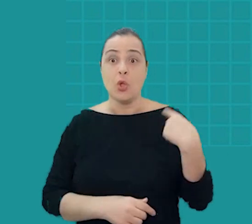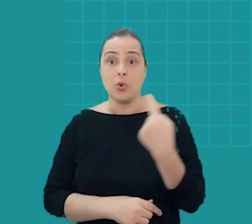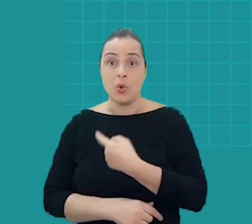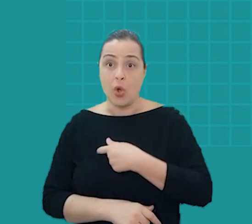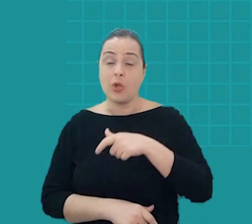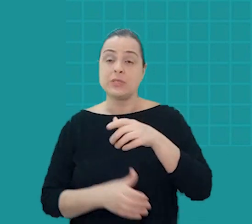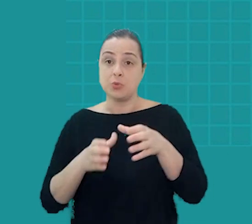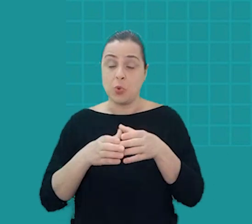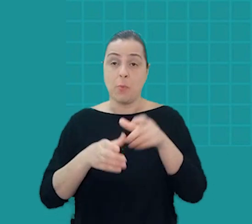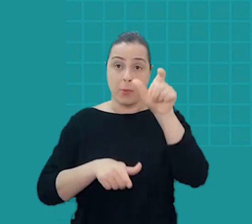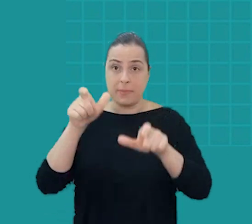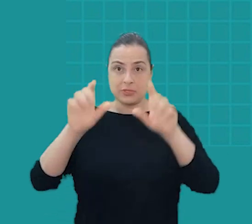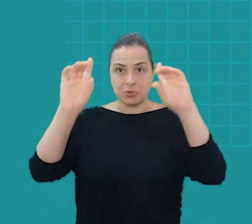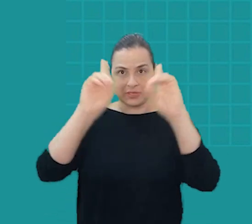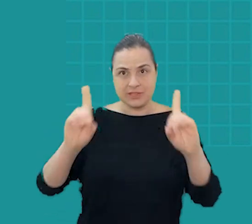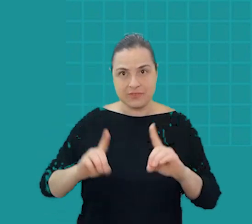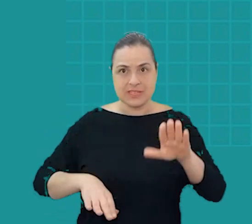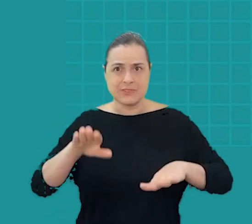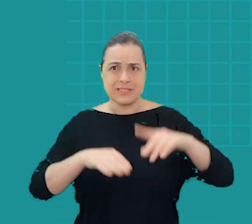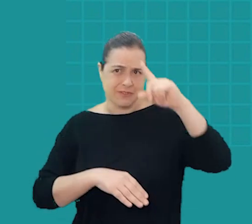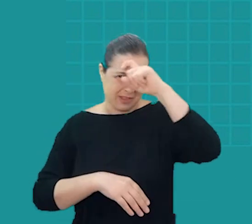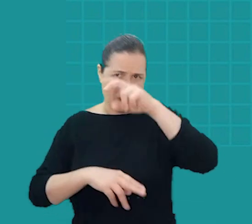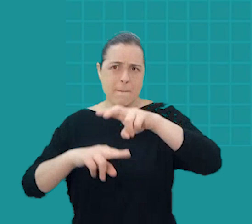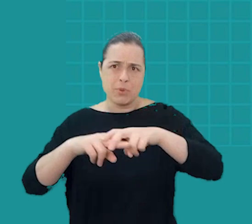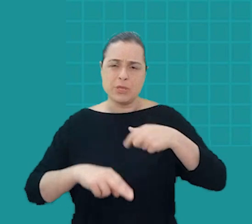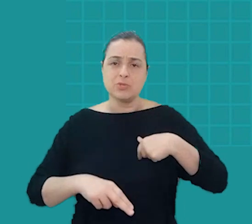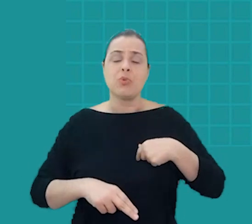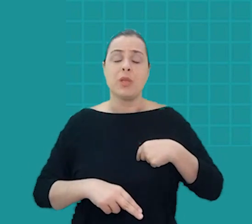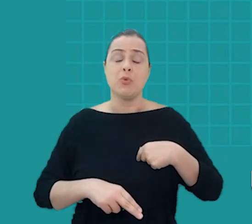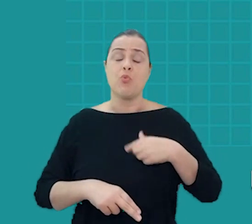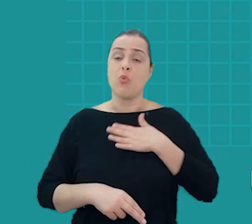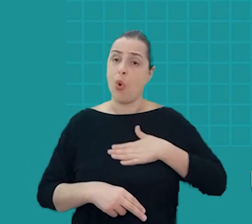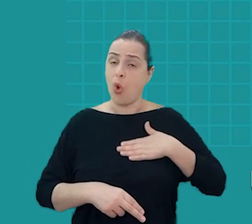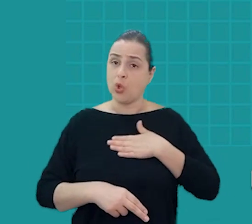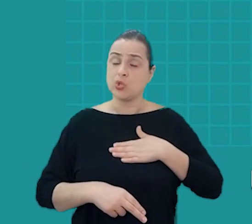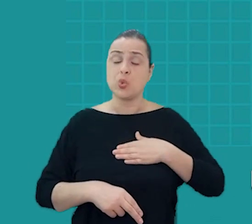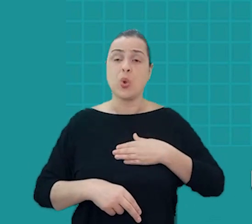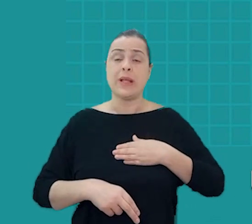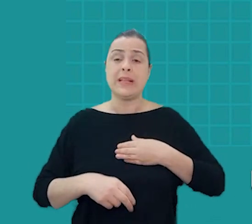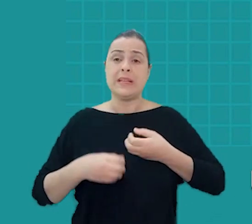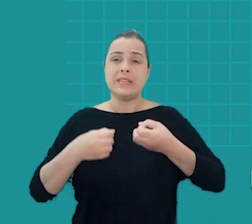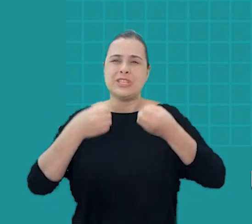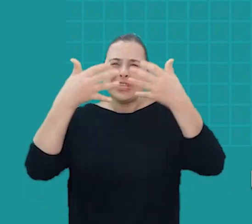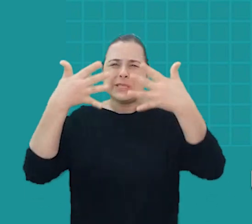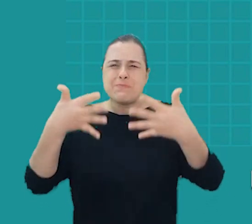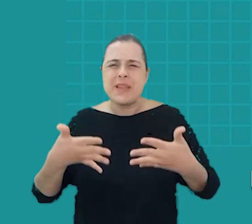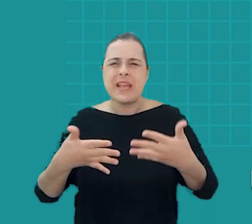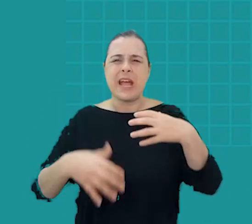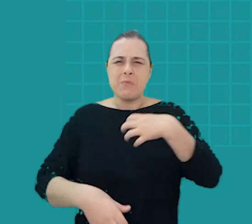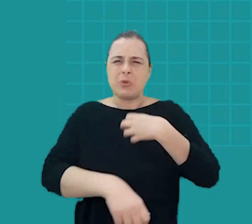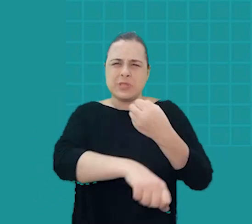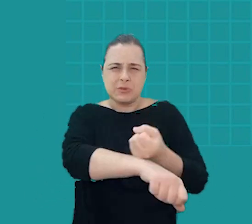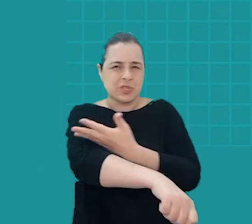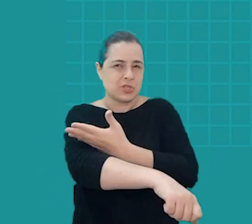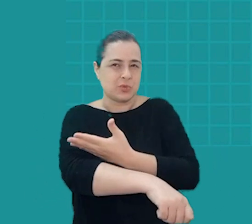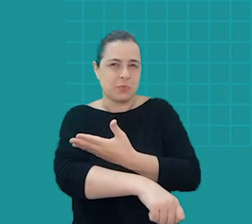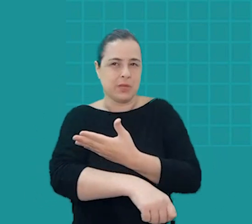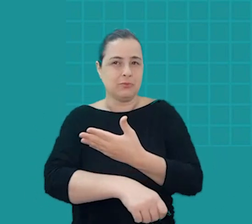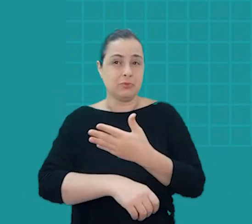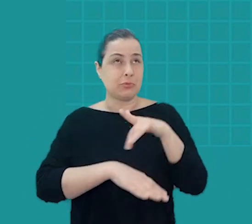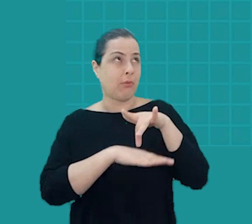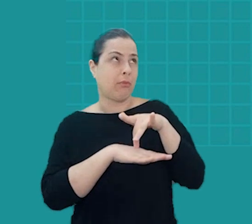Às vezes, por isso eu gosto de escrever sentimentos nessas ironias. Então, Fabi me chamou para um jantar. Eu